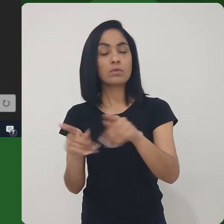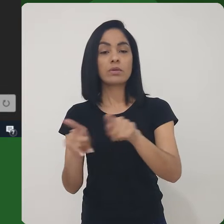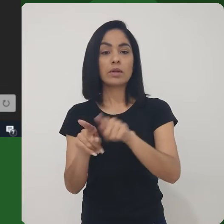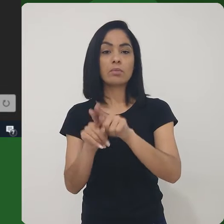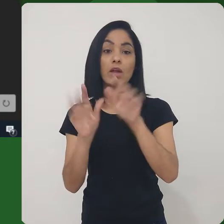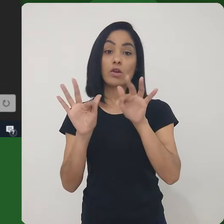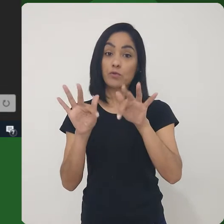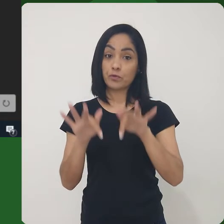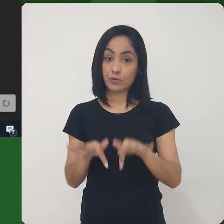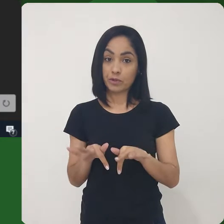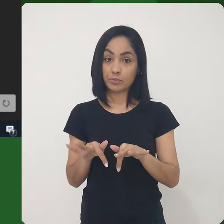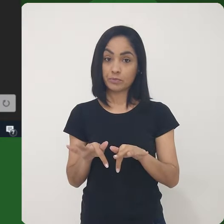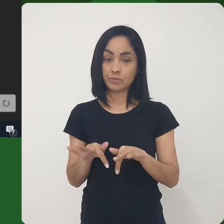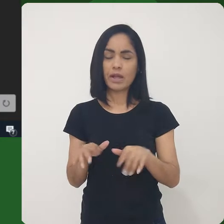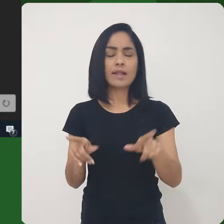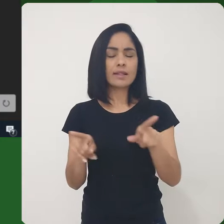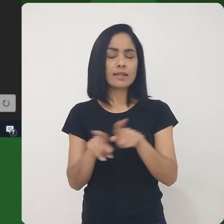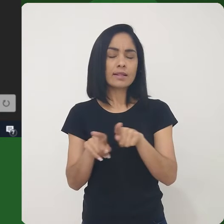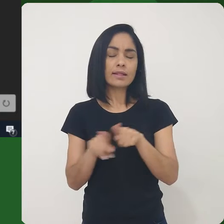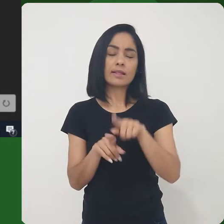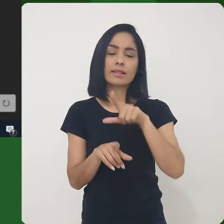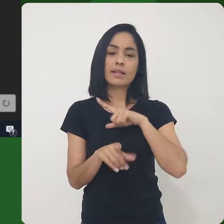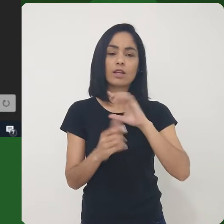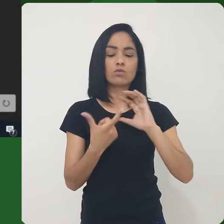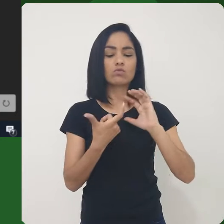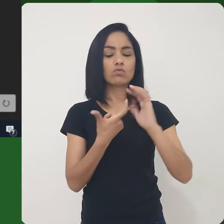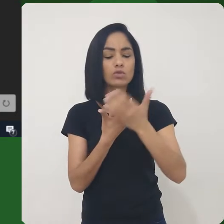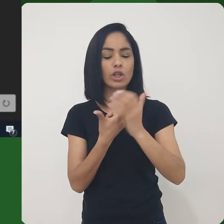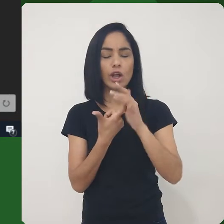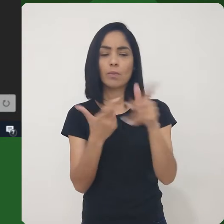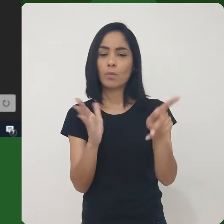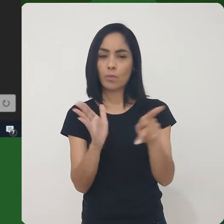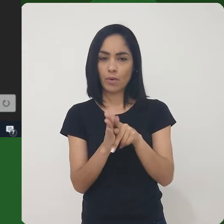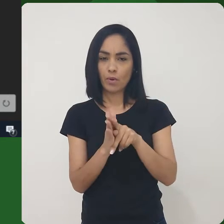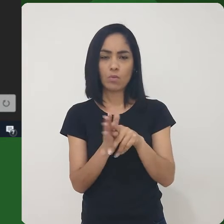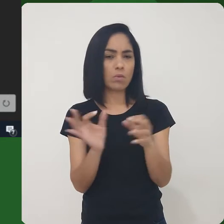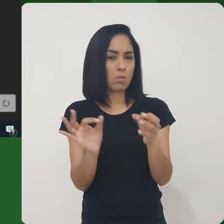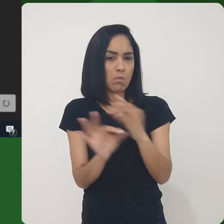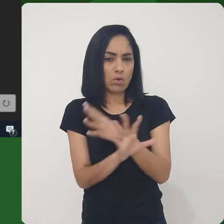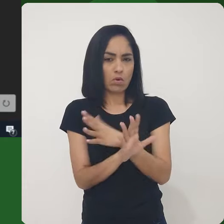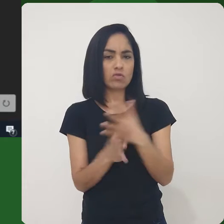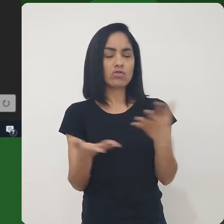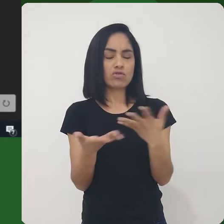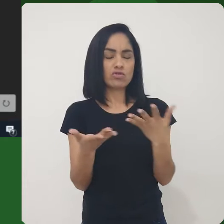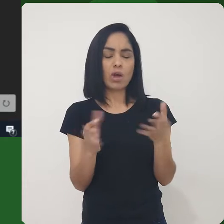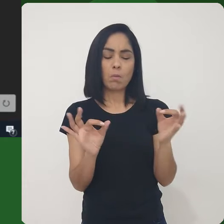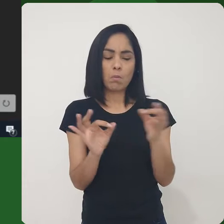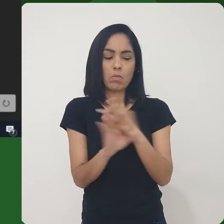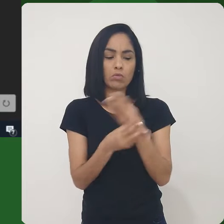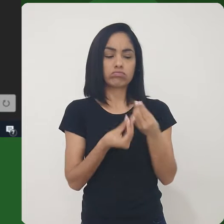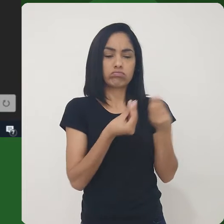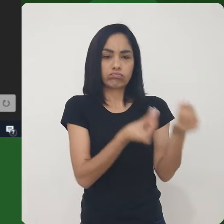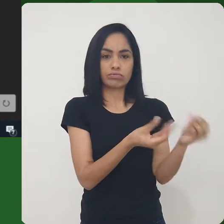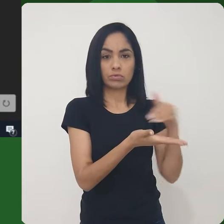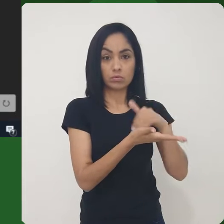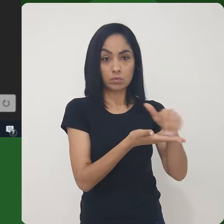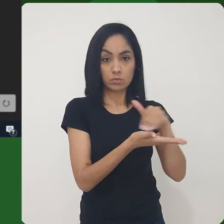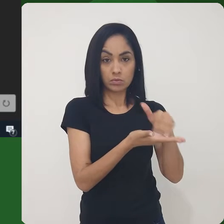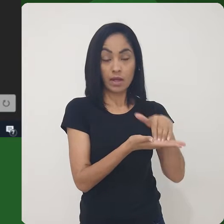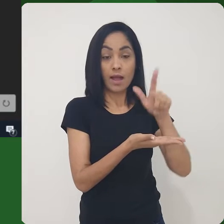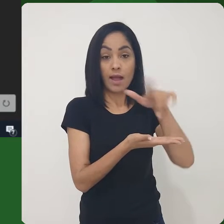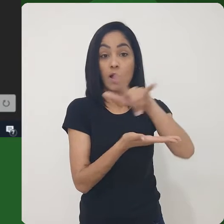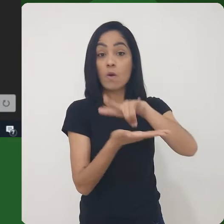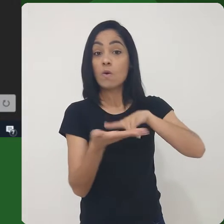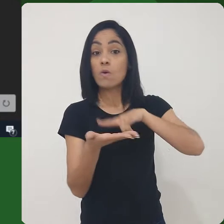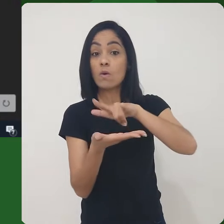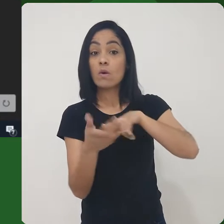de encerramento. Esses termos já vêm prontos, né, e já são formatados dessa maneira. E também